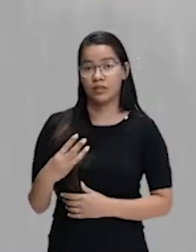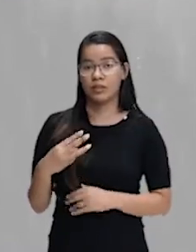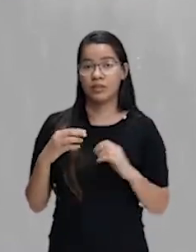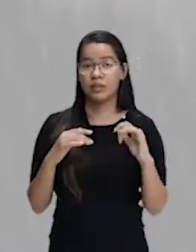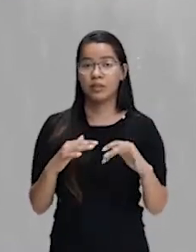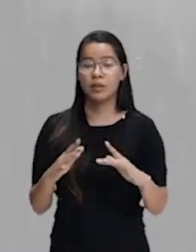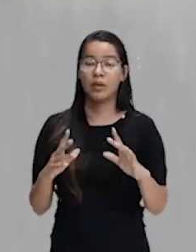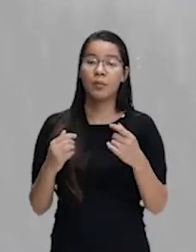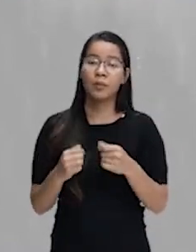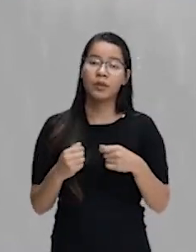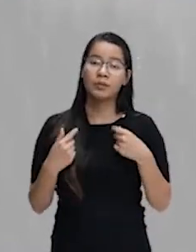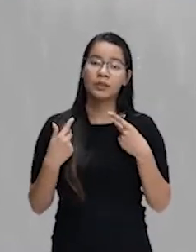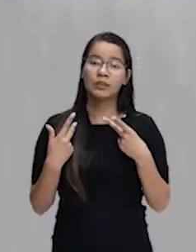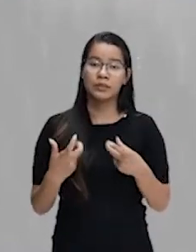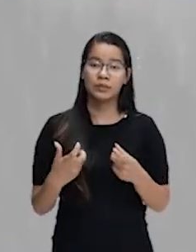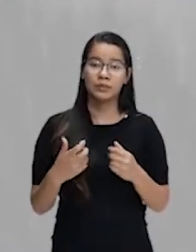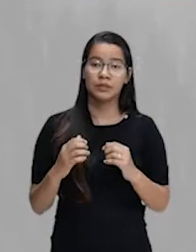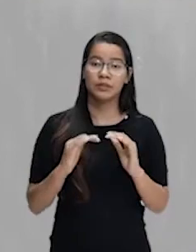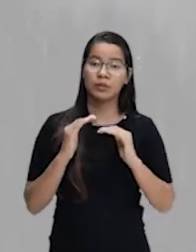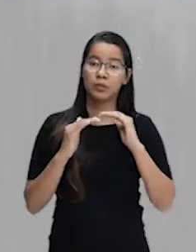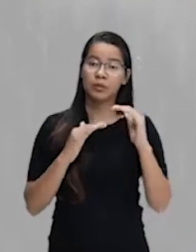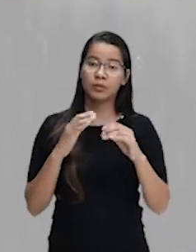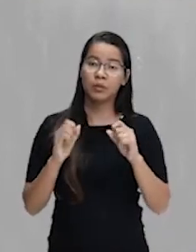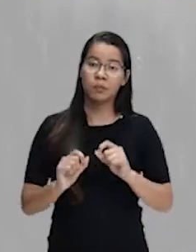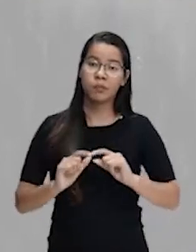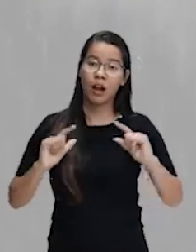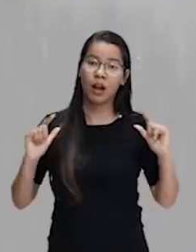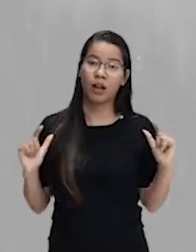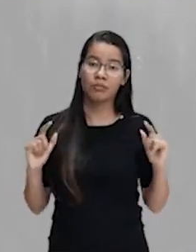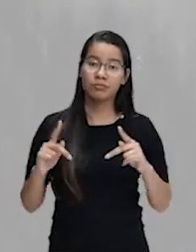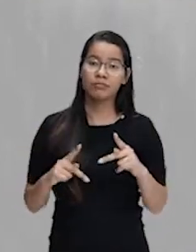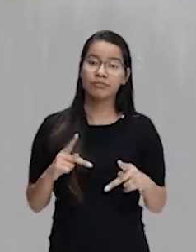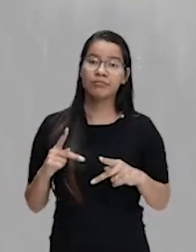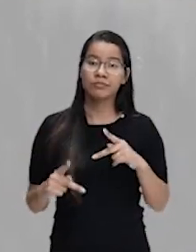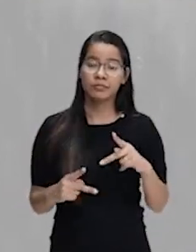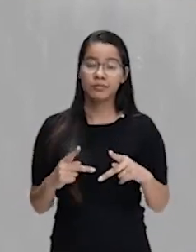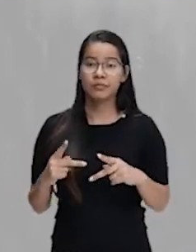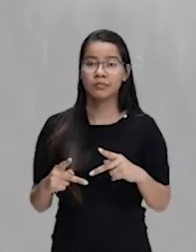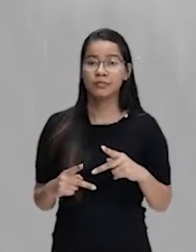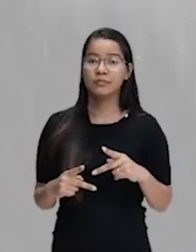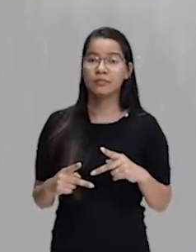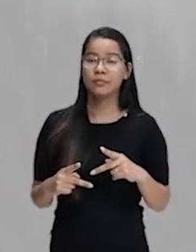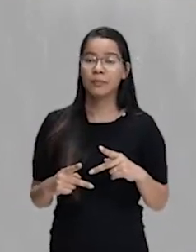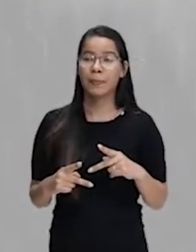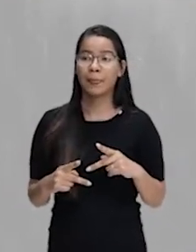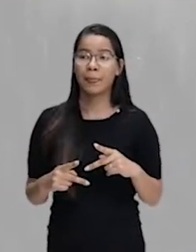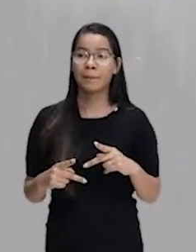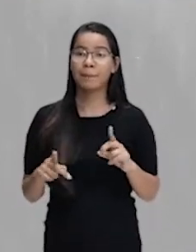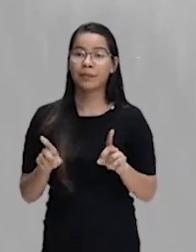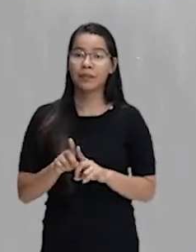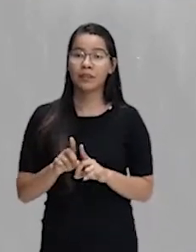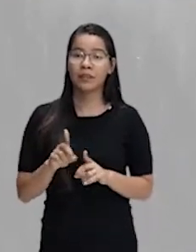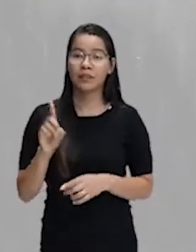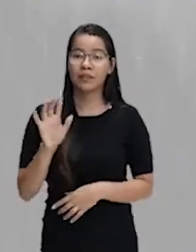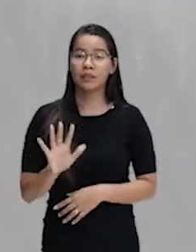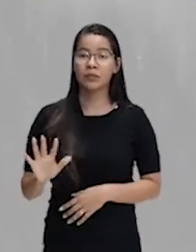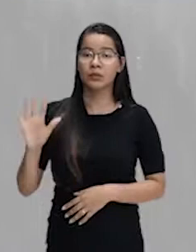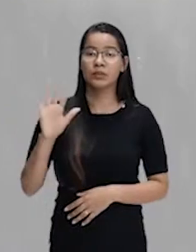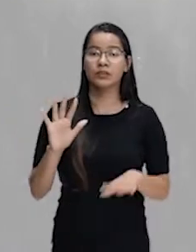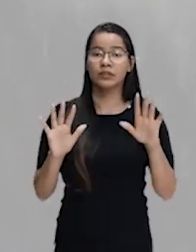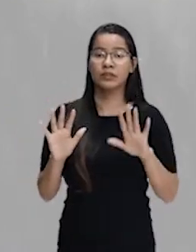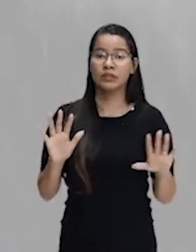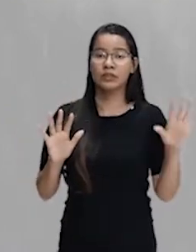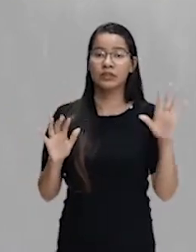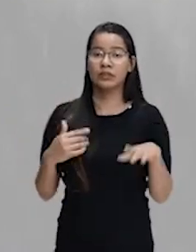verificada através de um crescimento populacional, de um crescimento demográfico. Nós temos